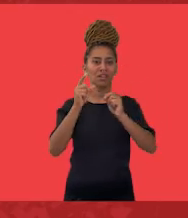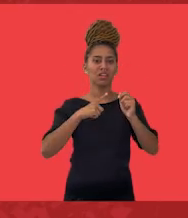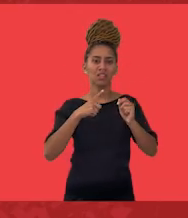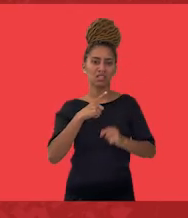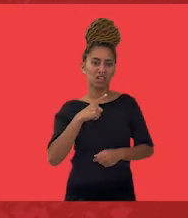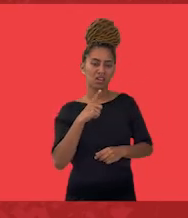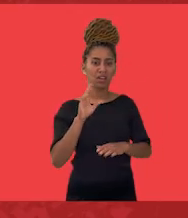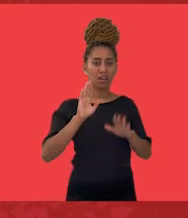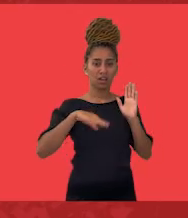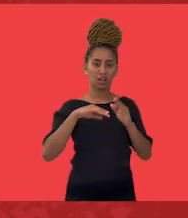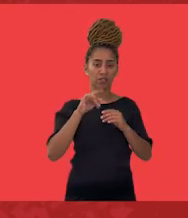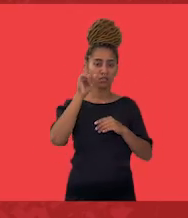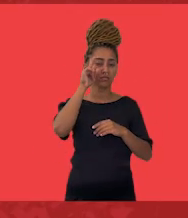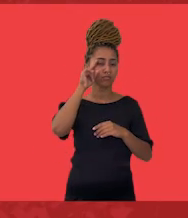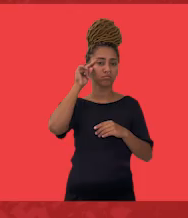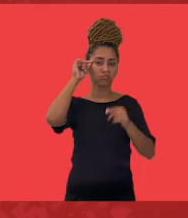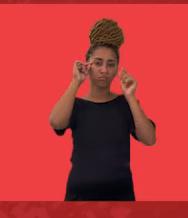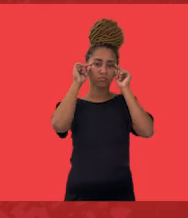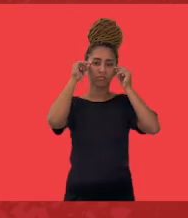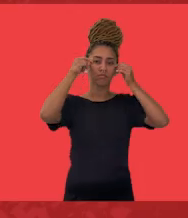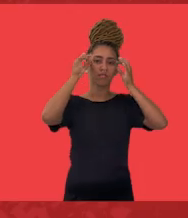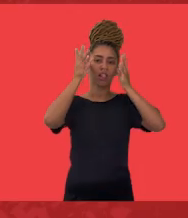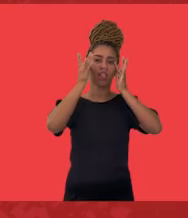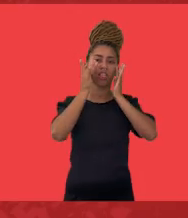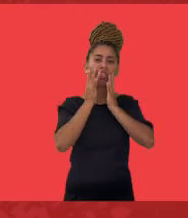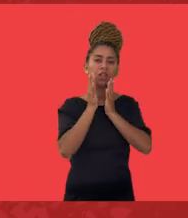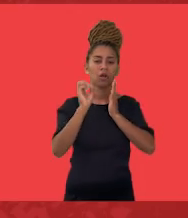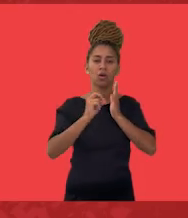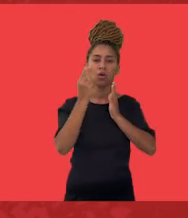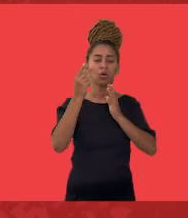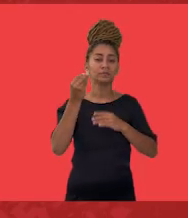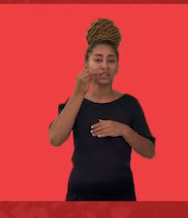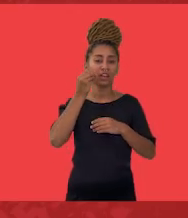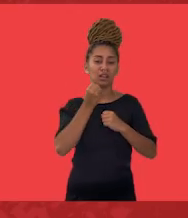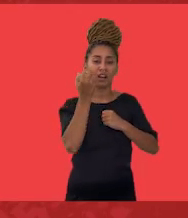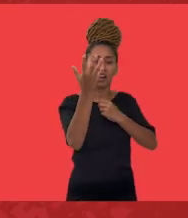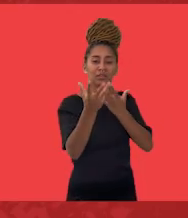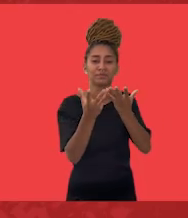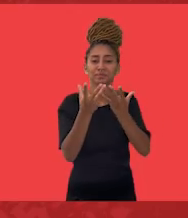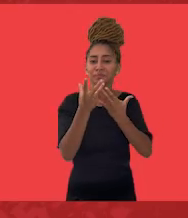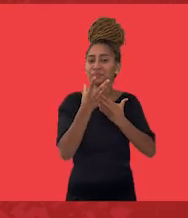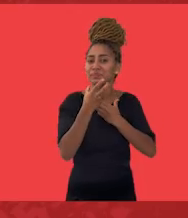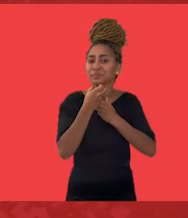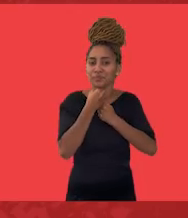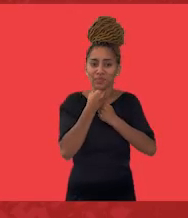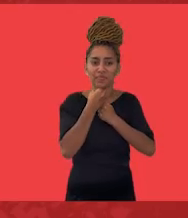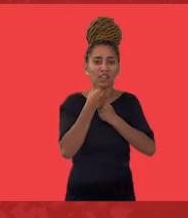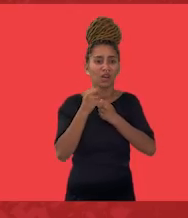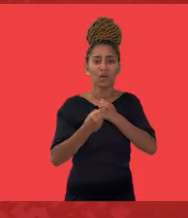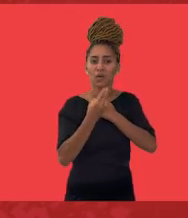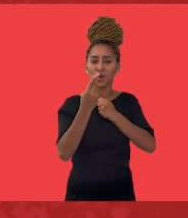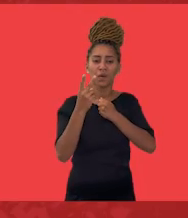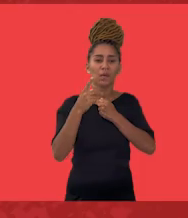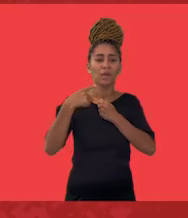Desta vez não vou chorar. Decidida eu decreto que sequem as lágrimas,